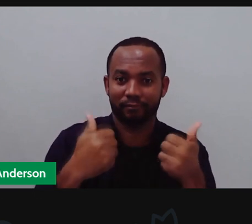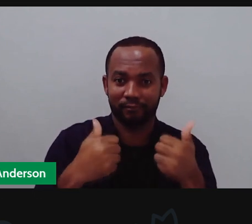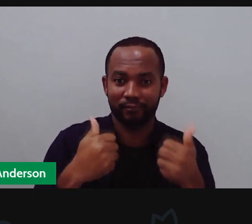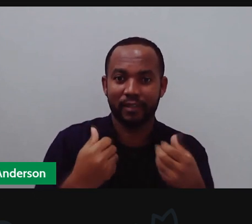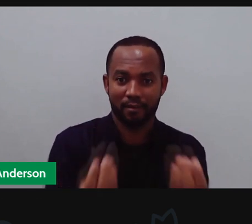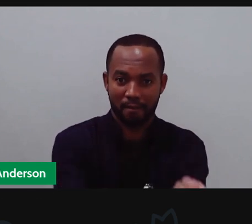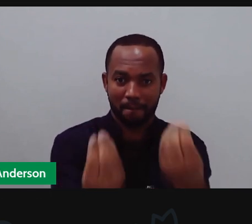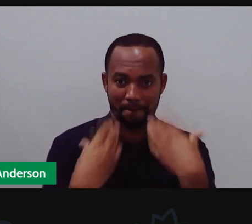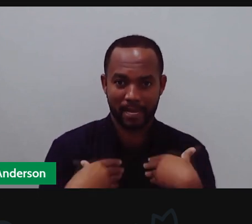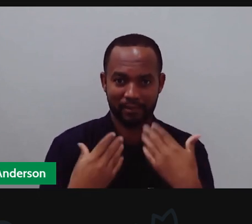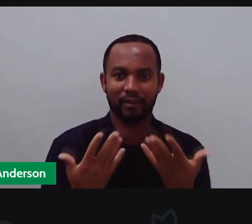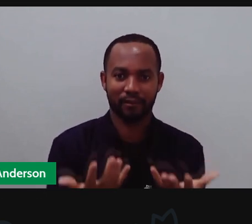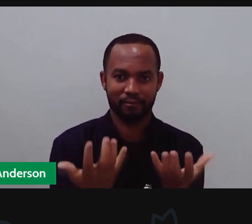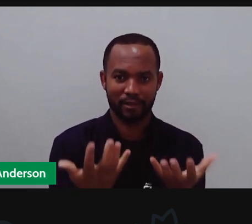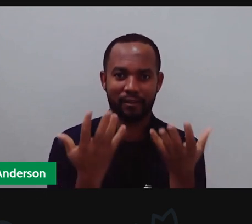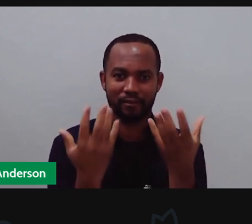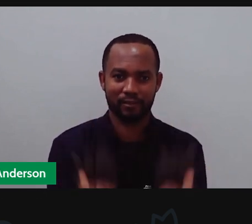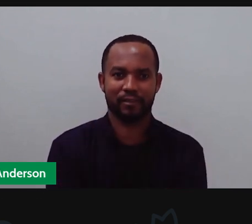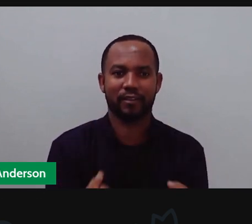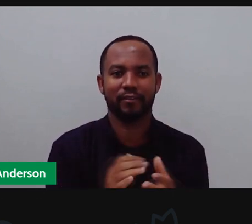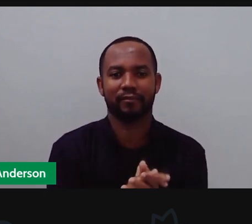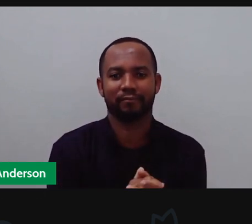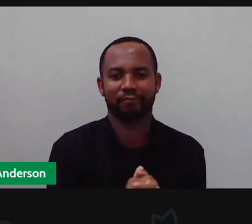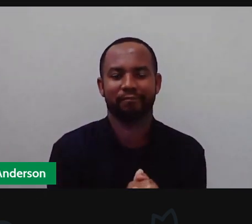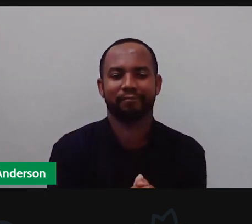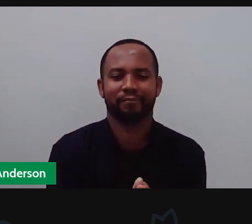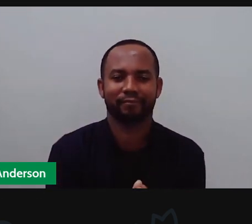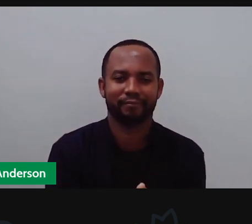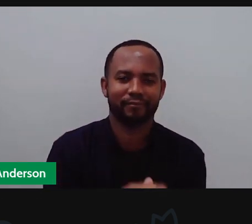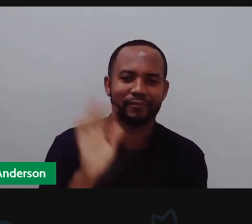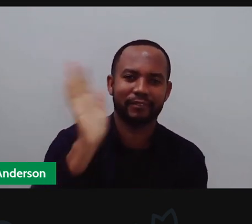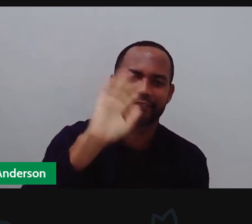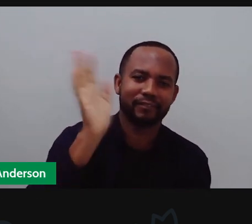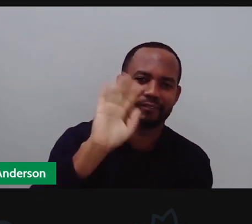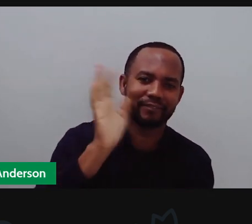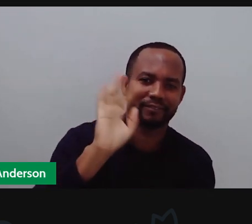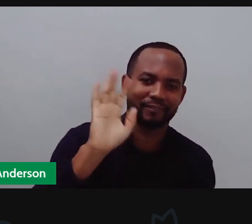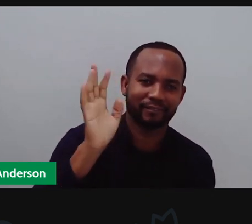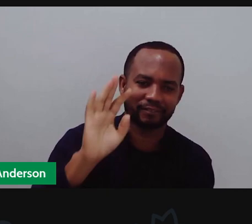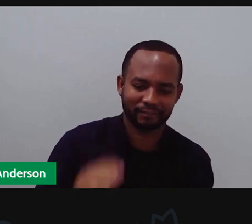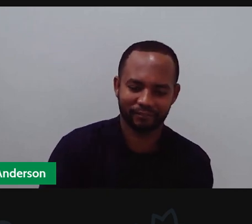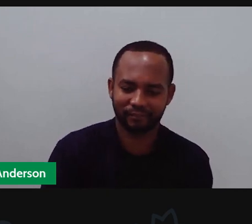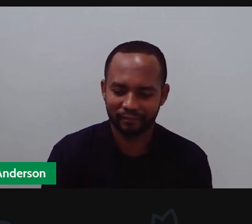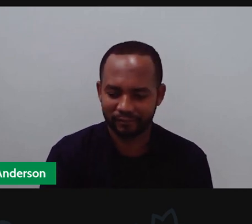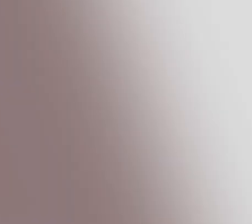Mandem para os professores de vocês, estamos aguardando as novidades. Beijo!